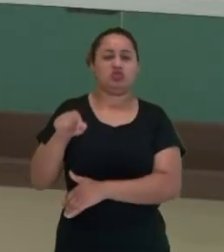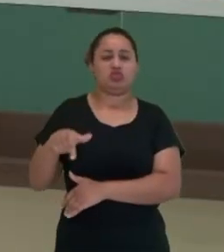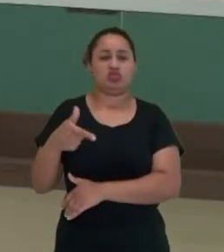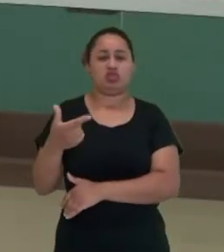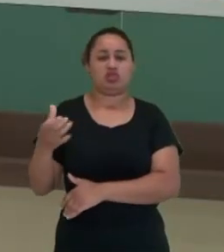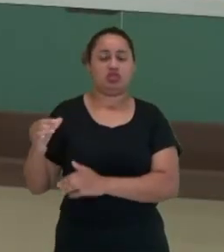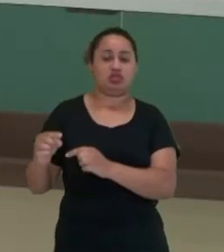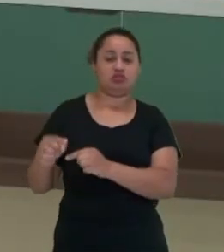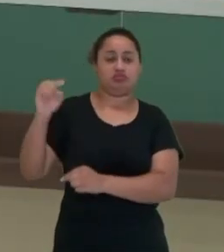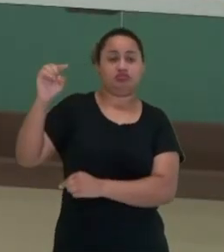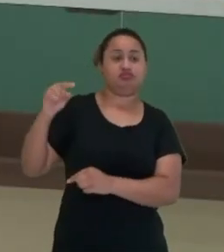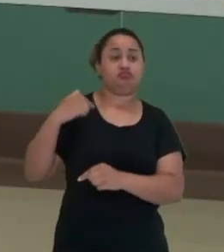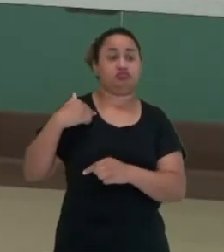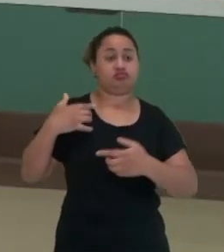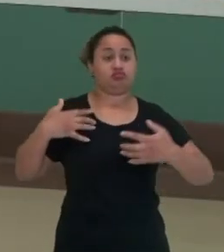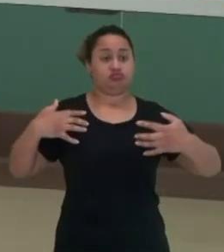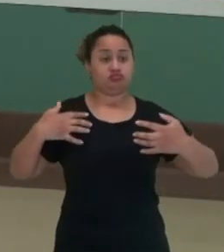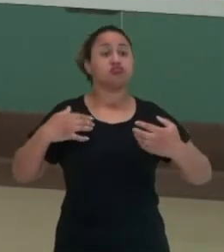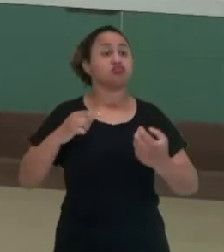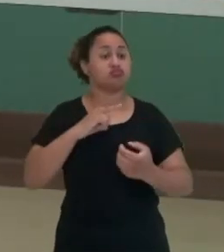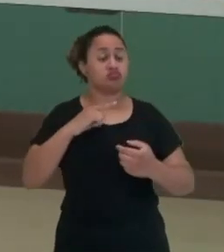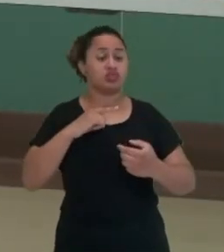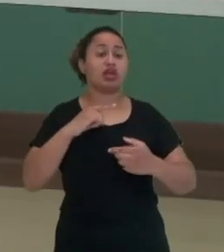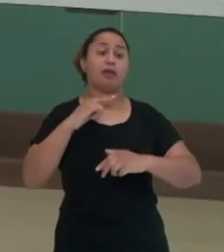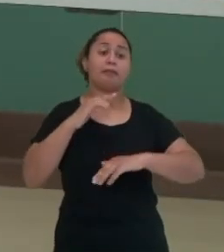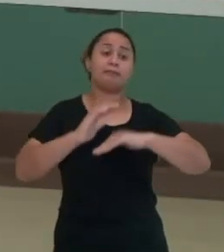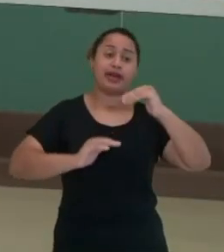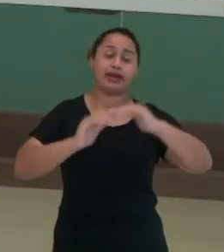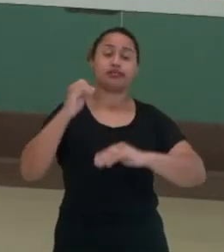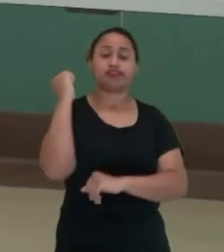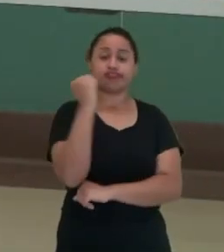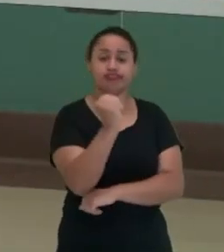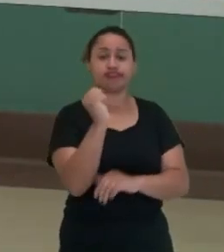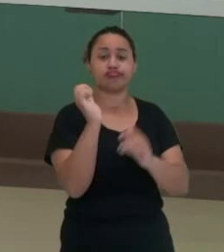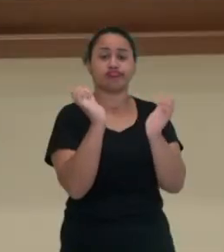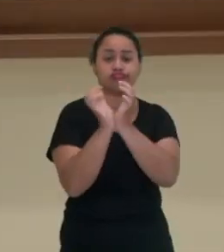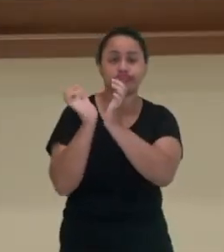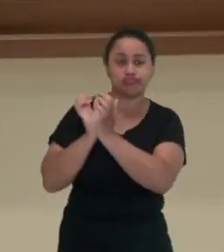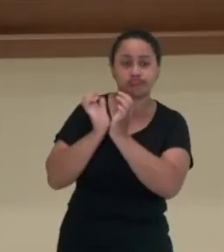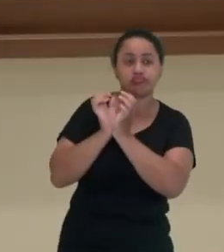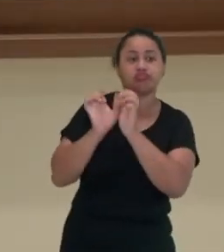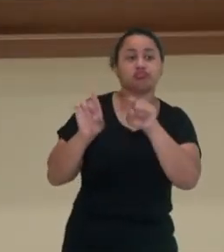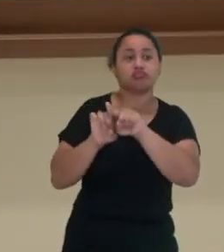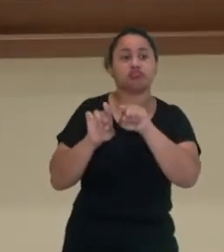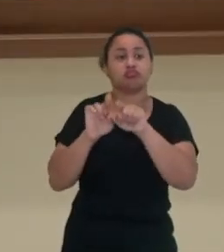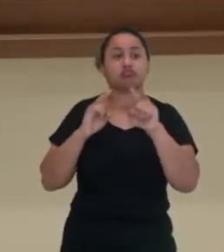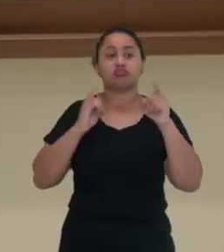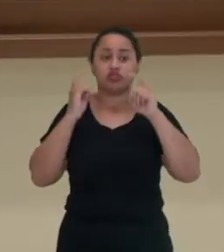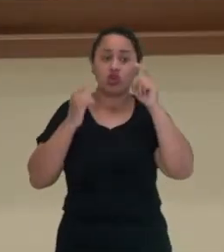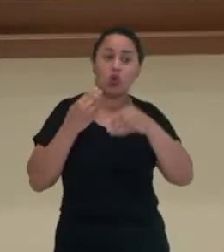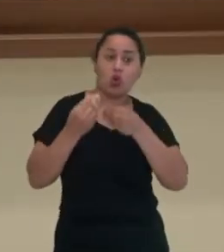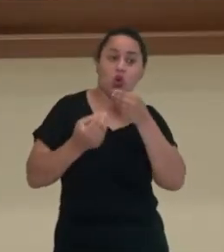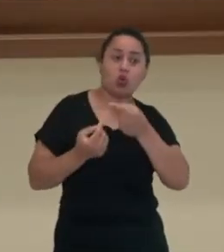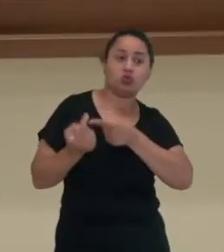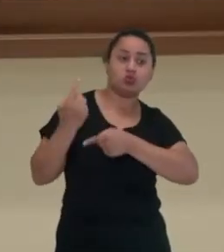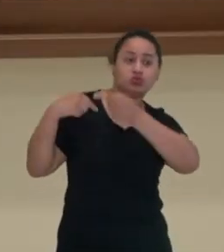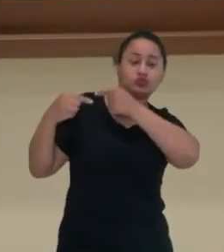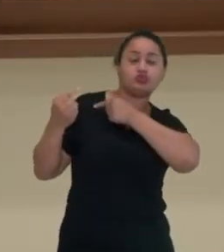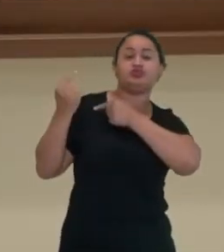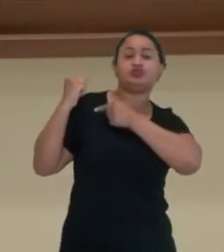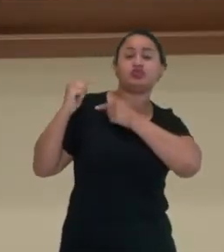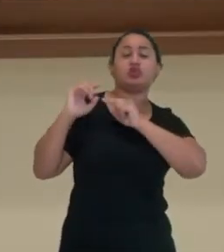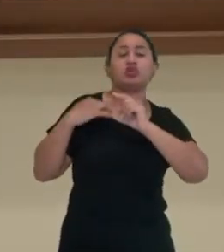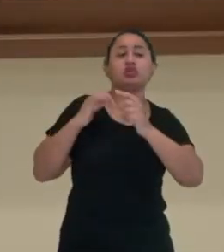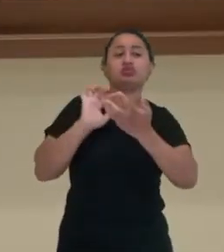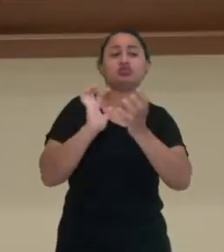Eram bastante musculosos, tinham hábitos de caça em grupo e também já uma preocupação com seus antepassados ali na questão